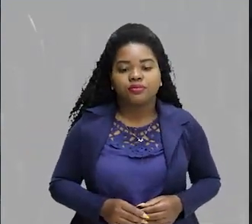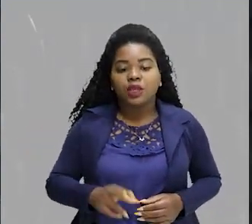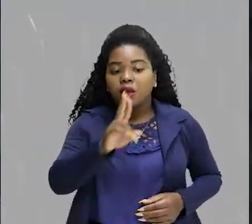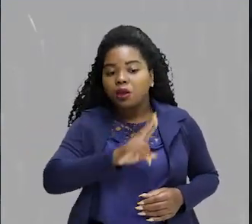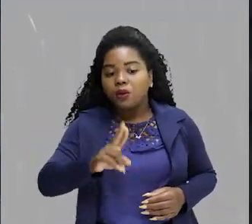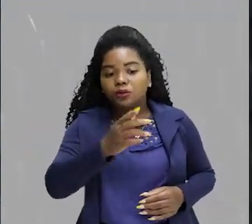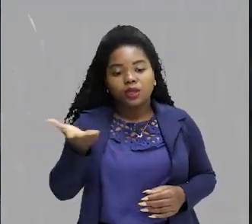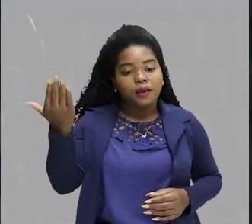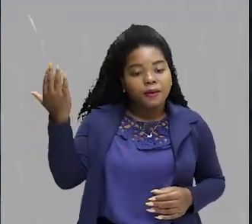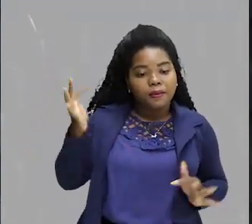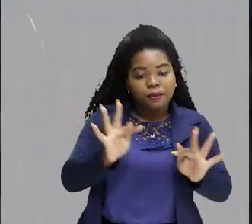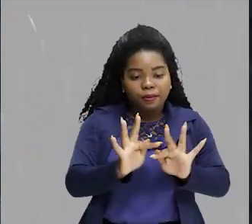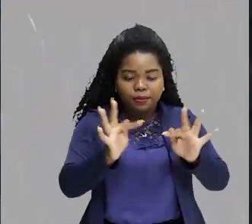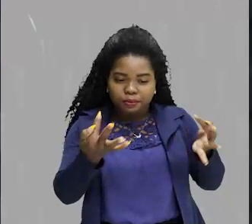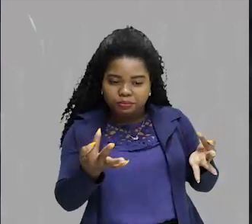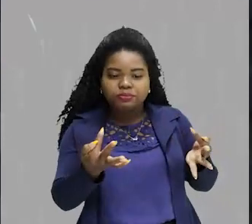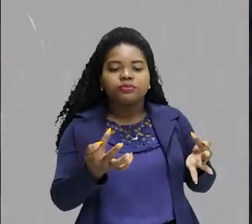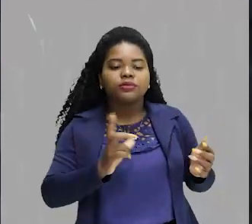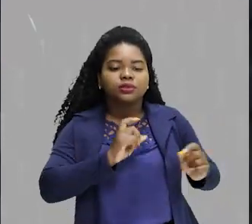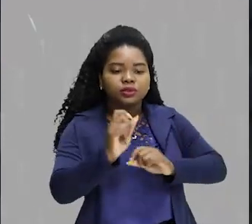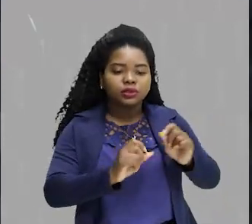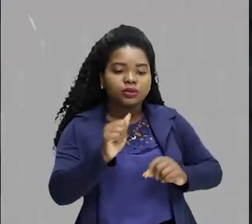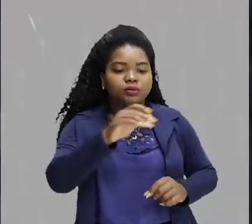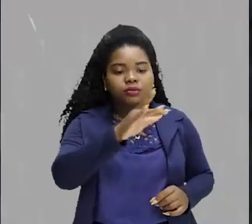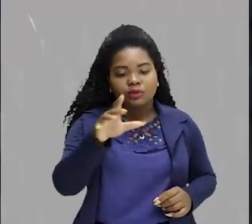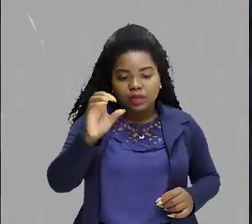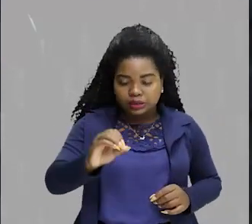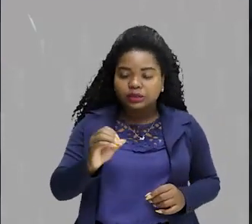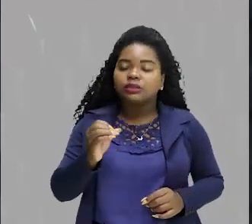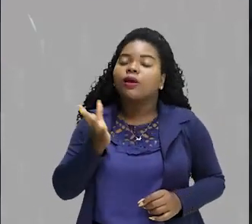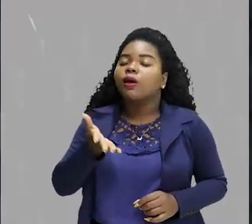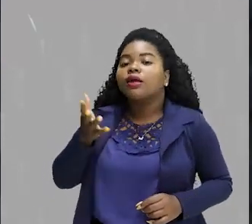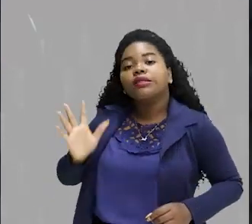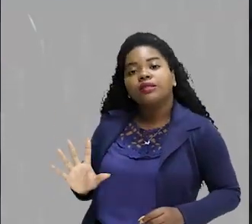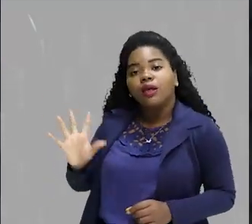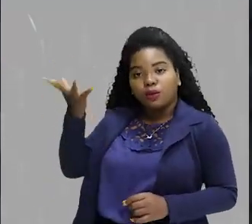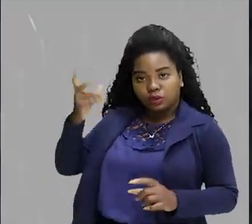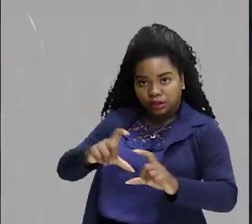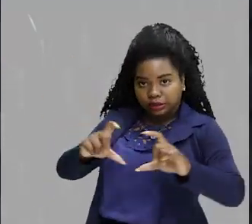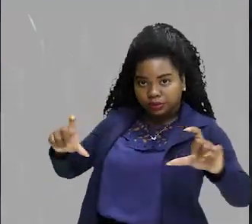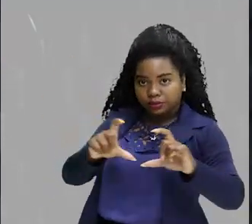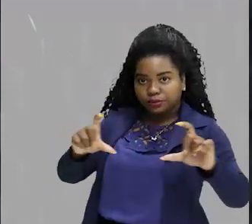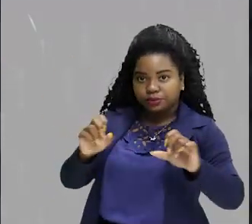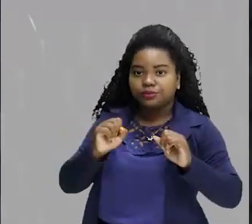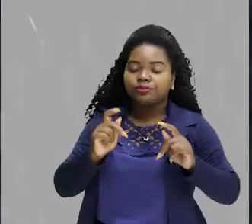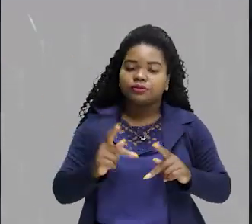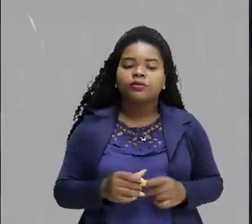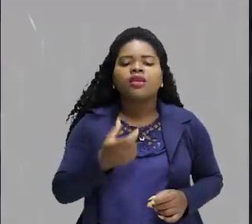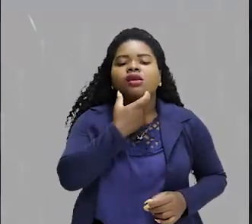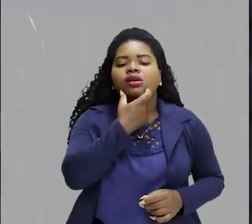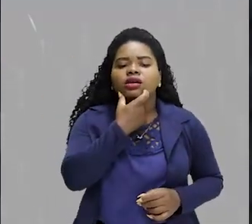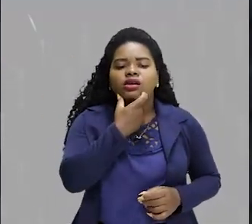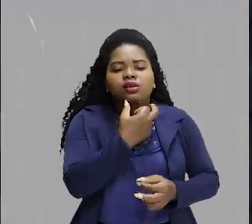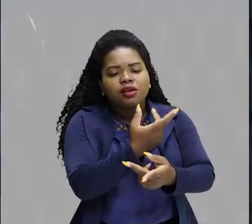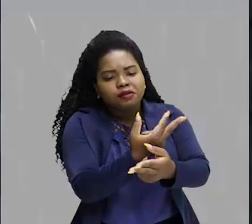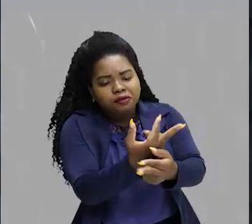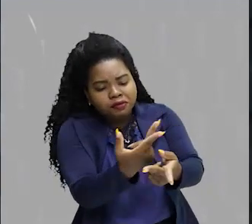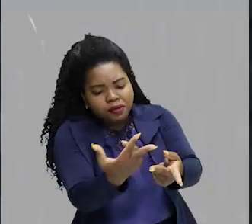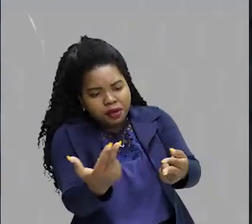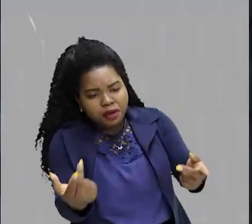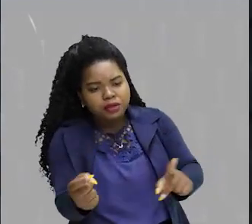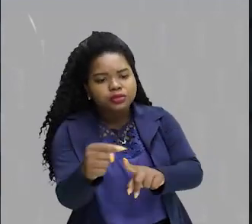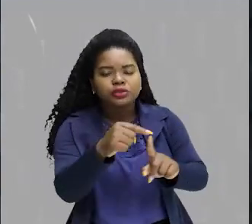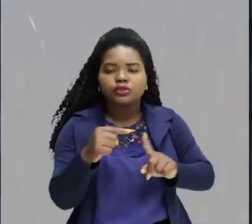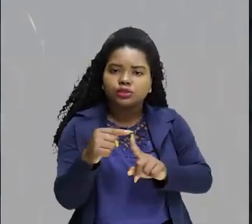o passado simples para indicar uma ação que já aconteceu. Em inglês, existem vários tipos de